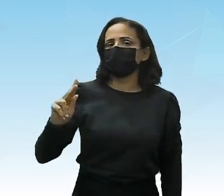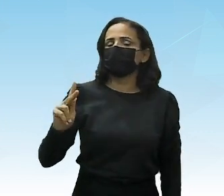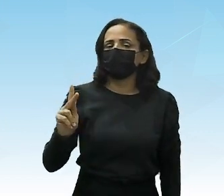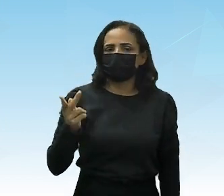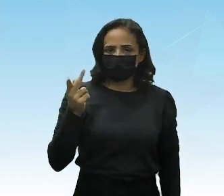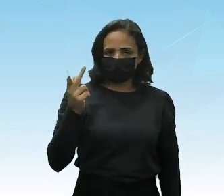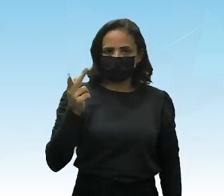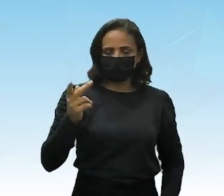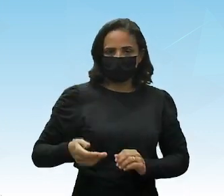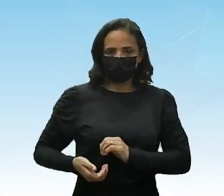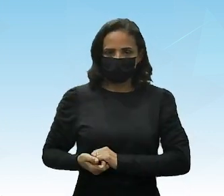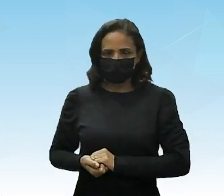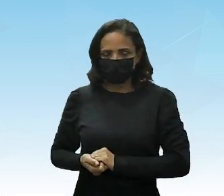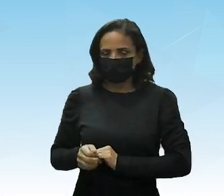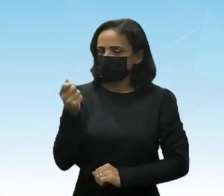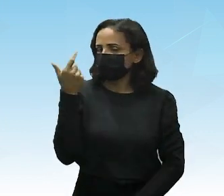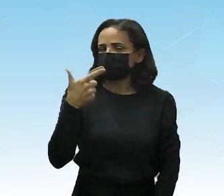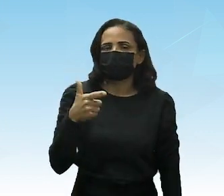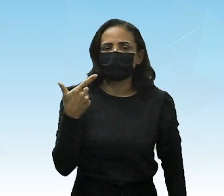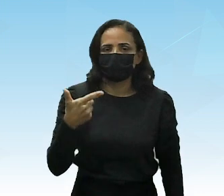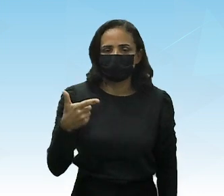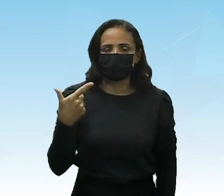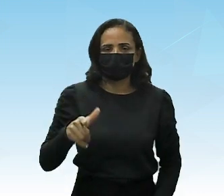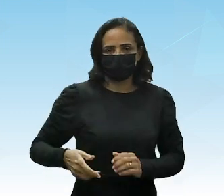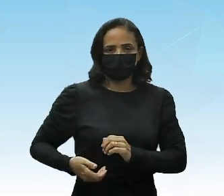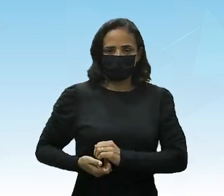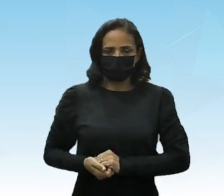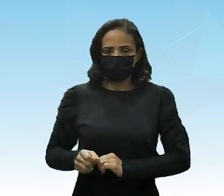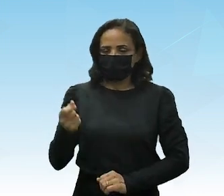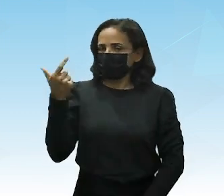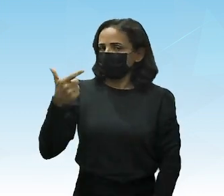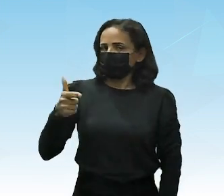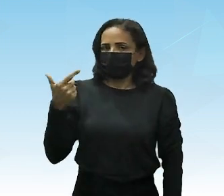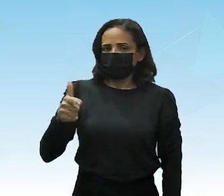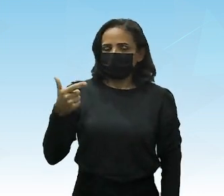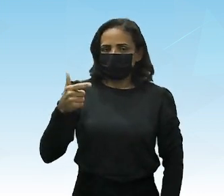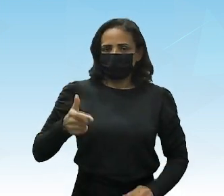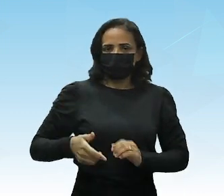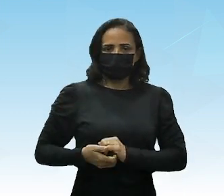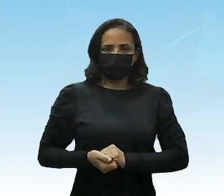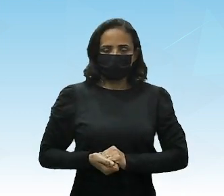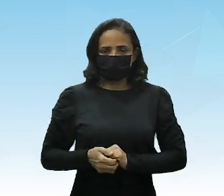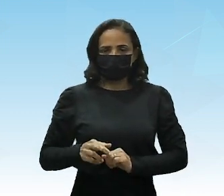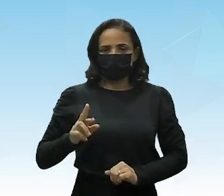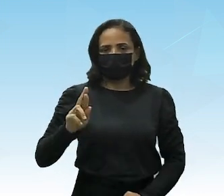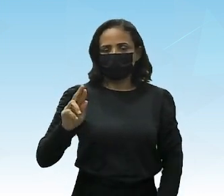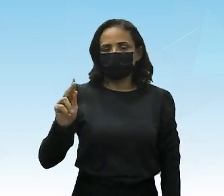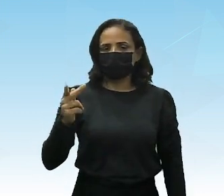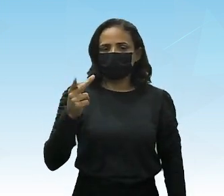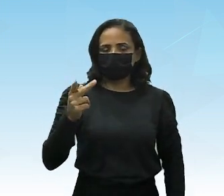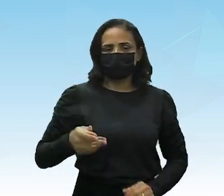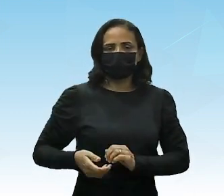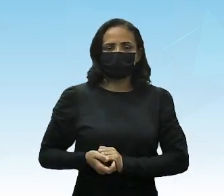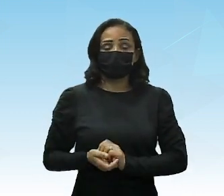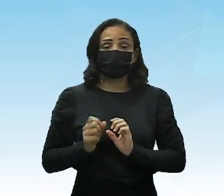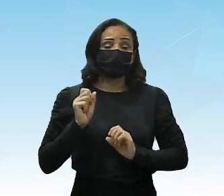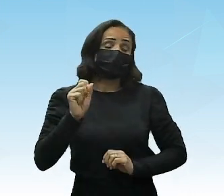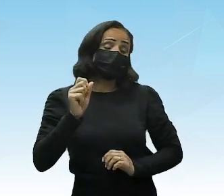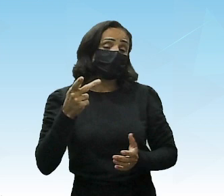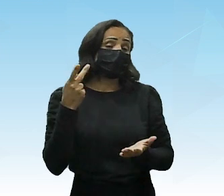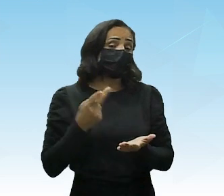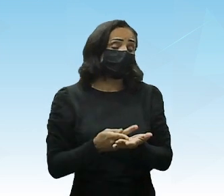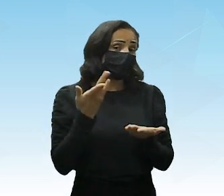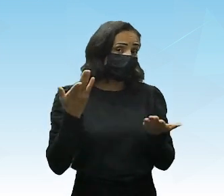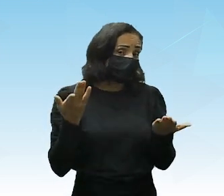tem essa proteína, de jeito nenhum, não tem. Tá? Ela não vai ter essa proteína, ela não tem RH. Beleza? Mas aí o que